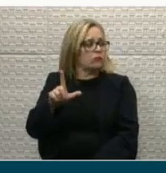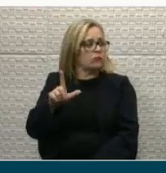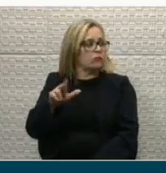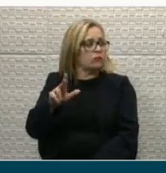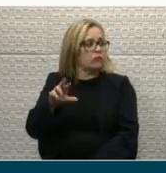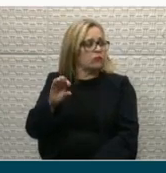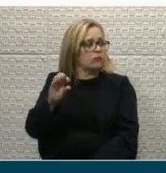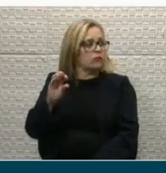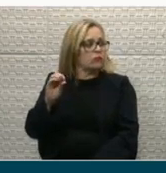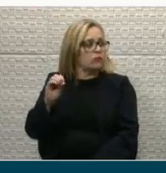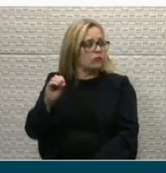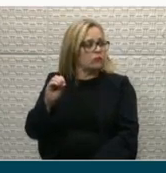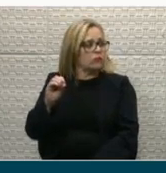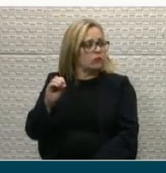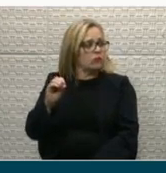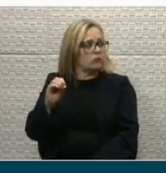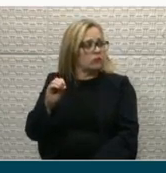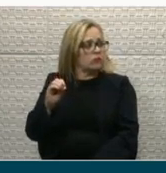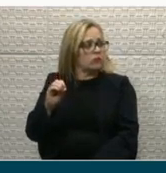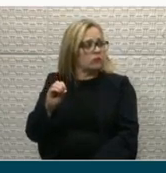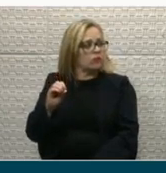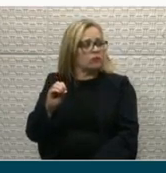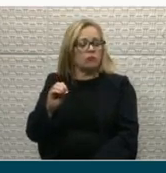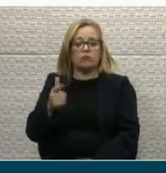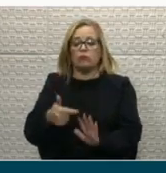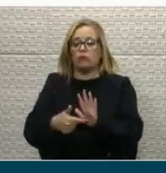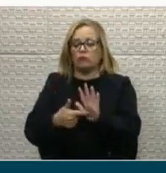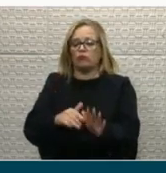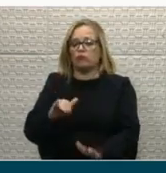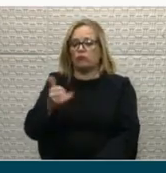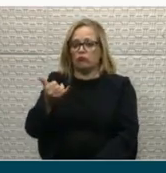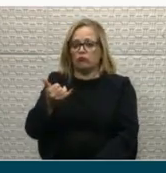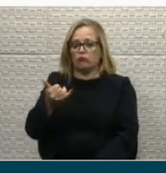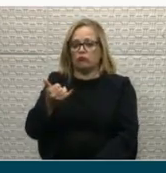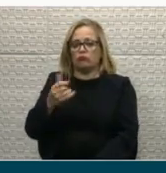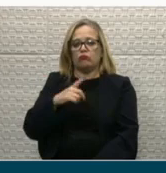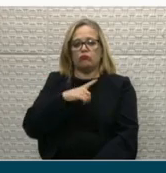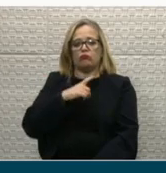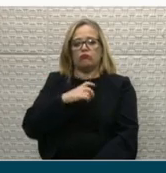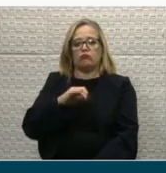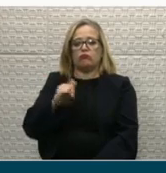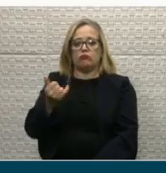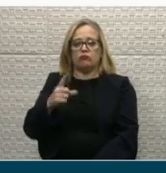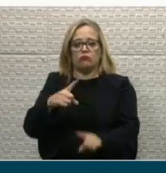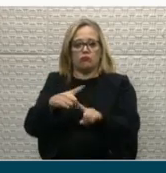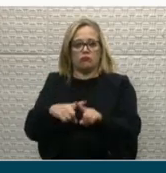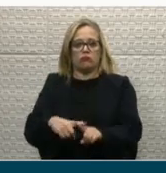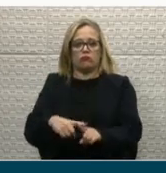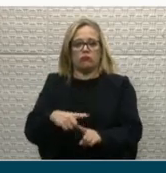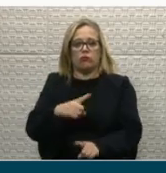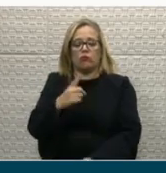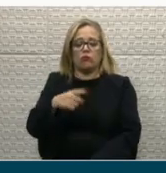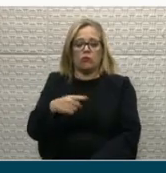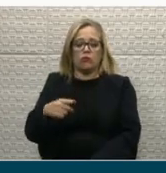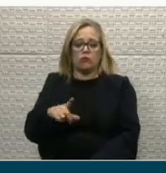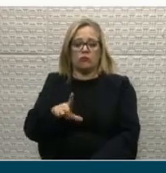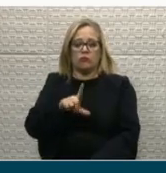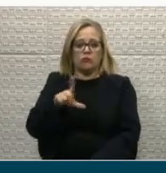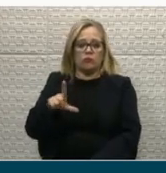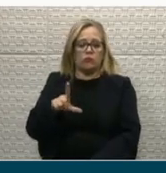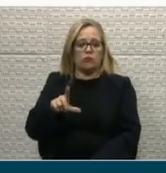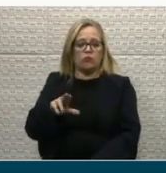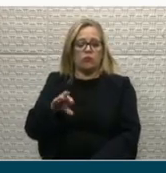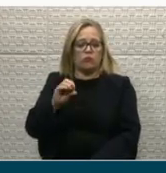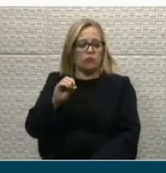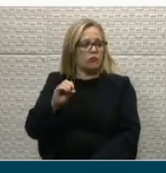a zero. Quando eu coloco y em evidência, eu tenho que y vezes 1 menos lambda, e isso tem que ser